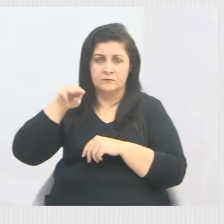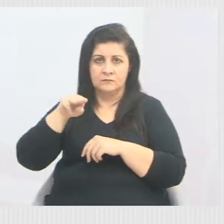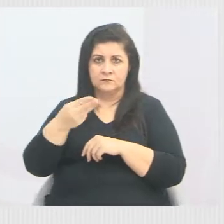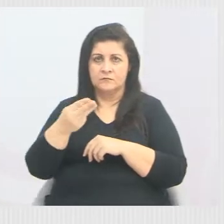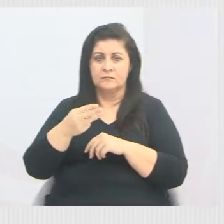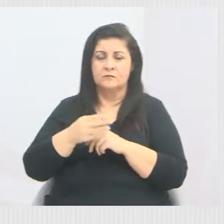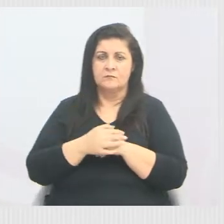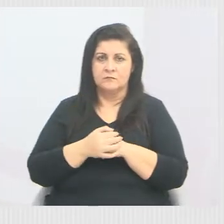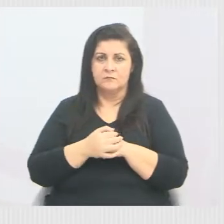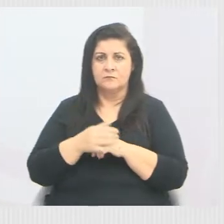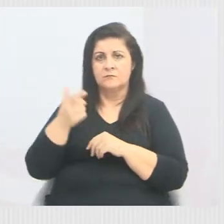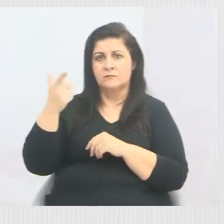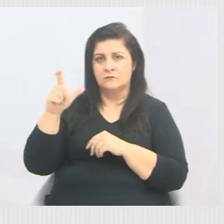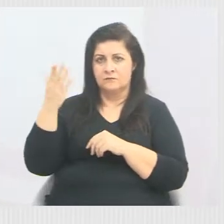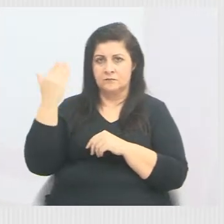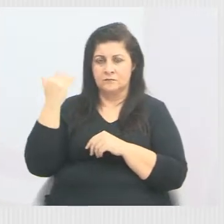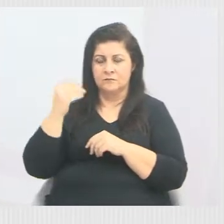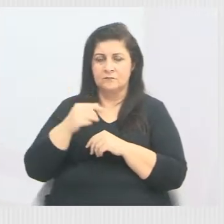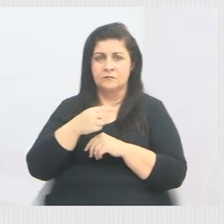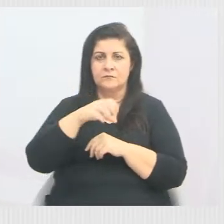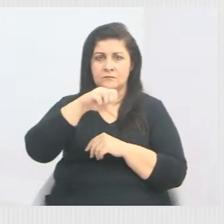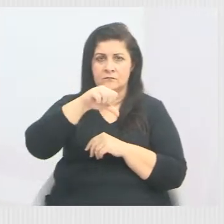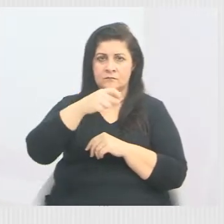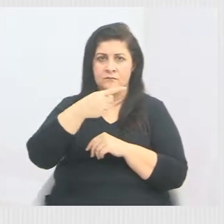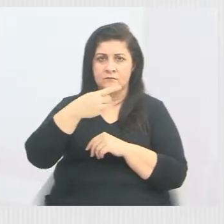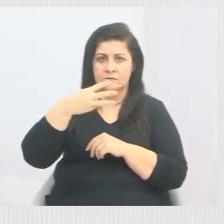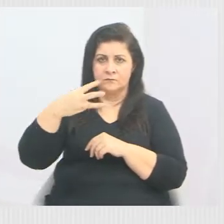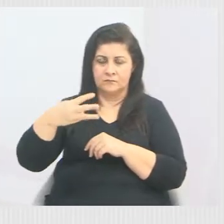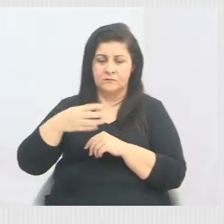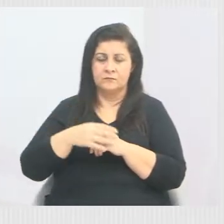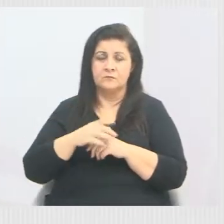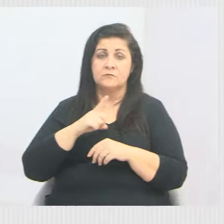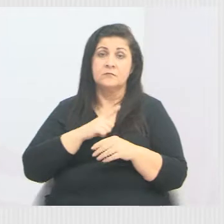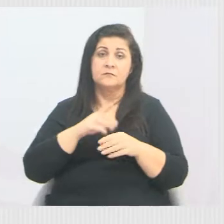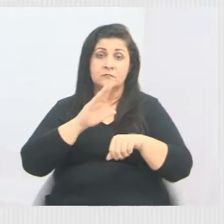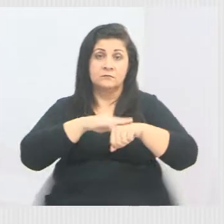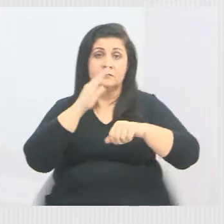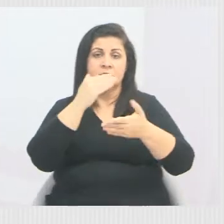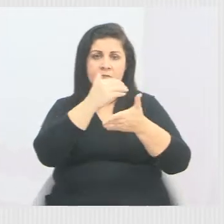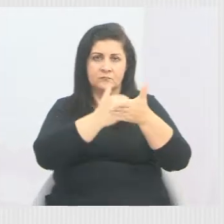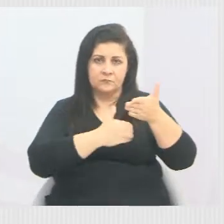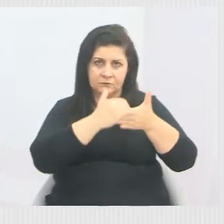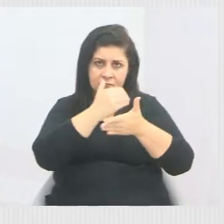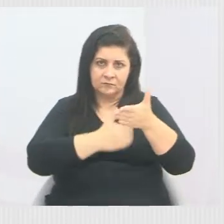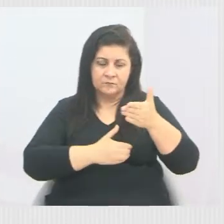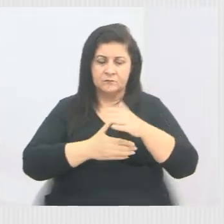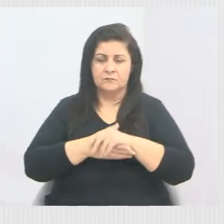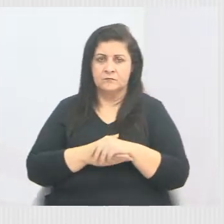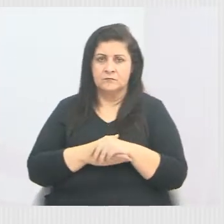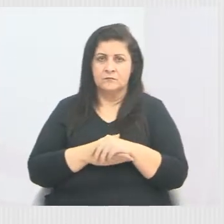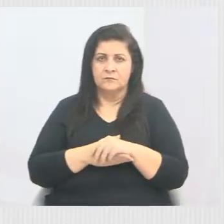a outra que nós apresentamos é 913. Então, tem uns descontos que, para calcular a dívida,